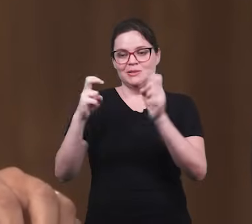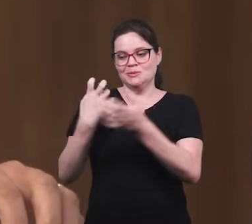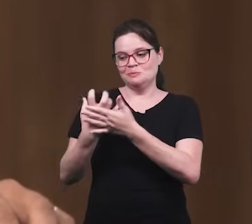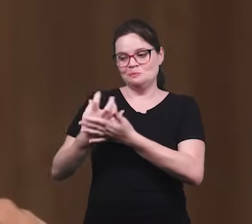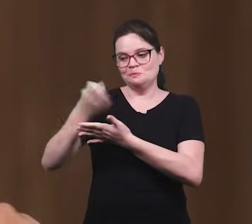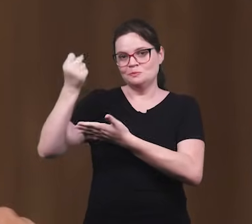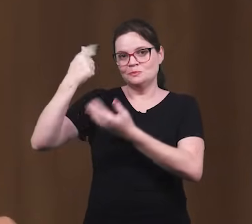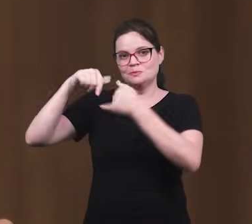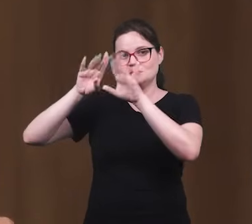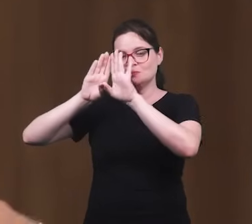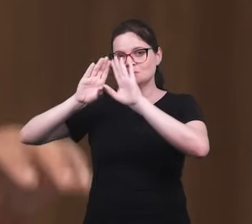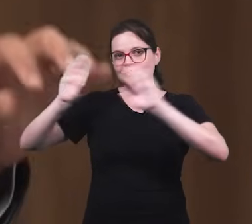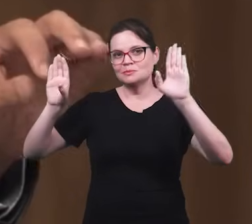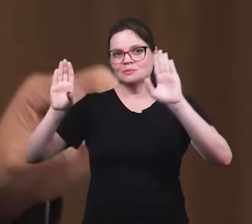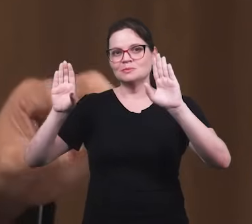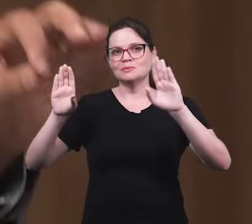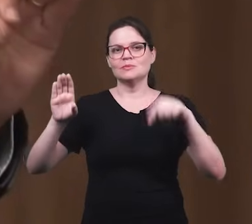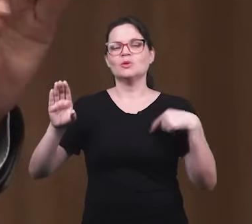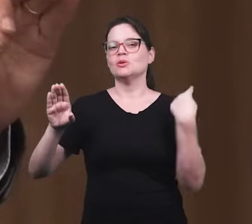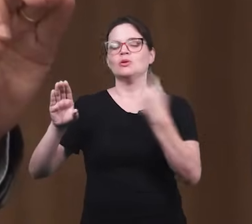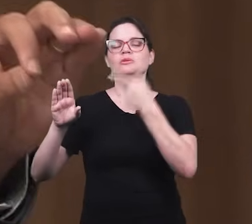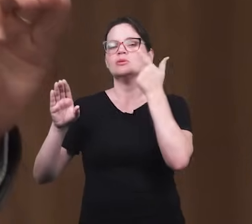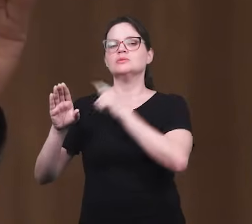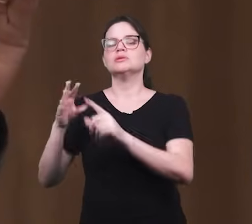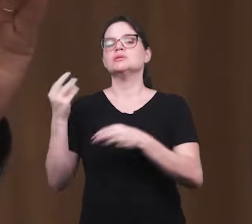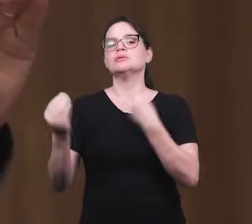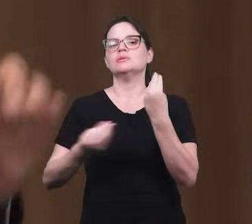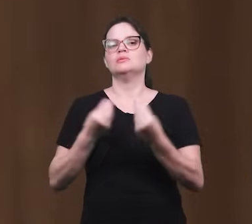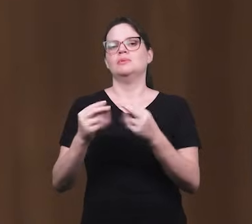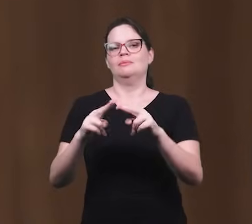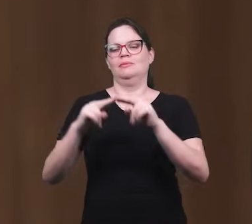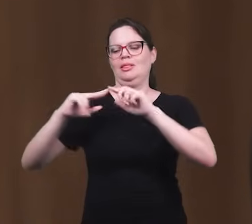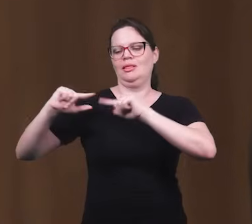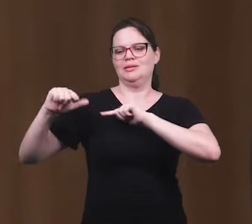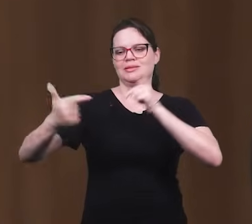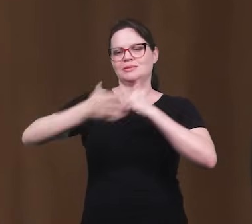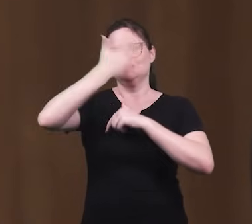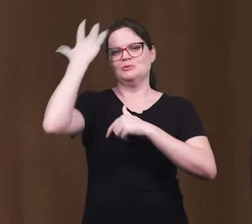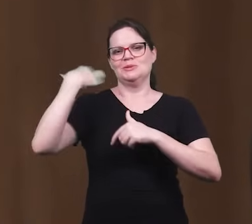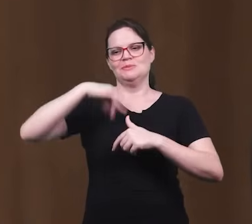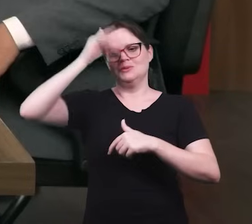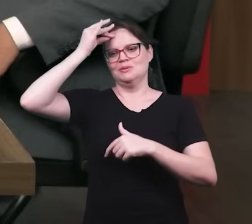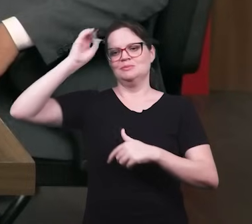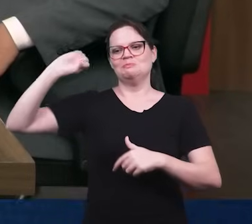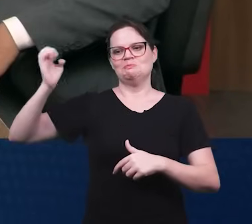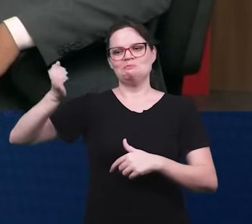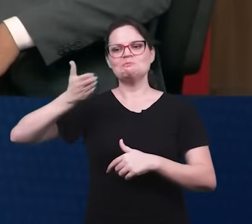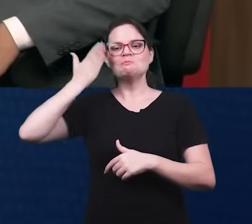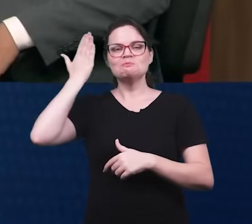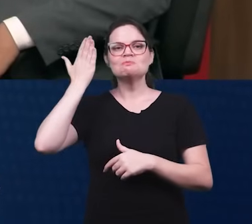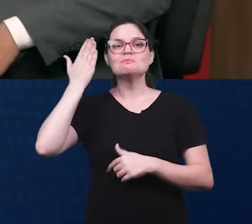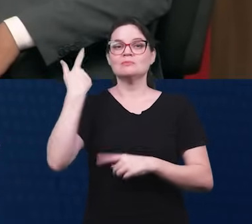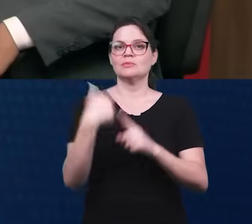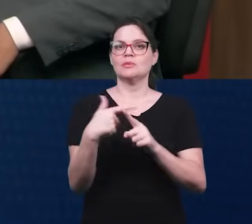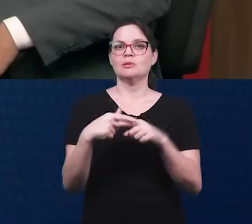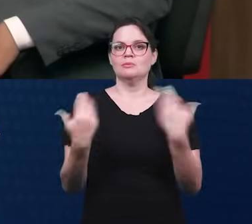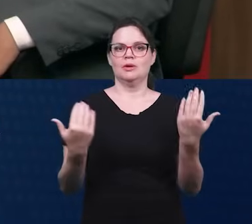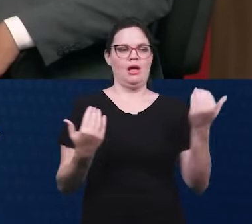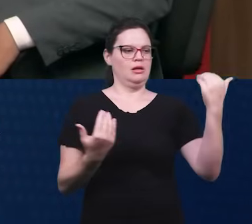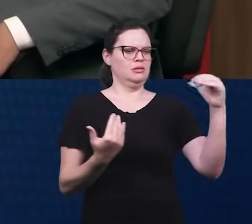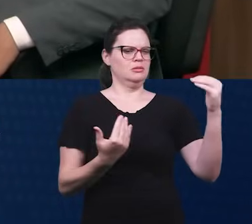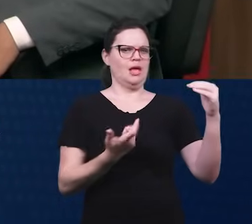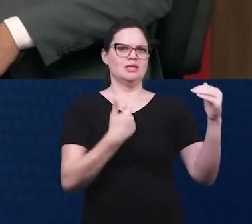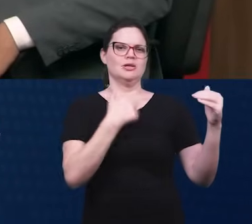da eternidade, a gente alcança pela ação do Espírito Santo. É o mistério, a ciência do